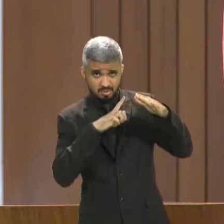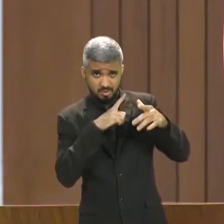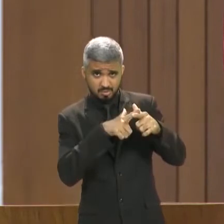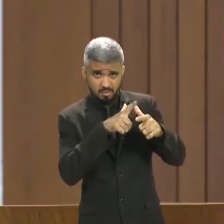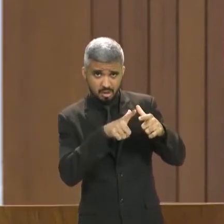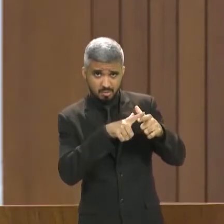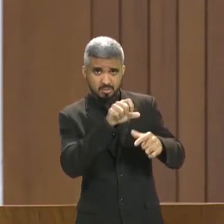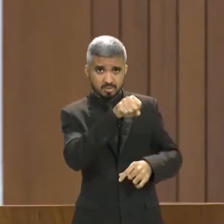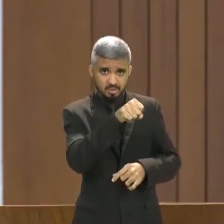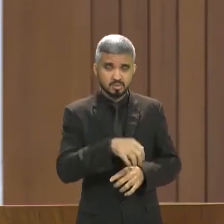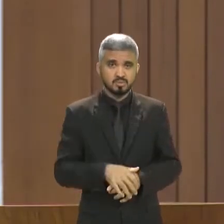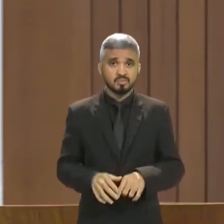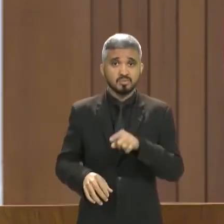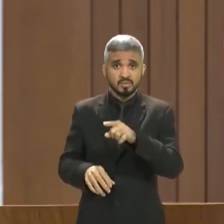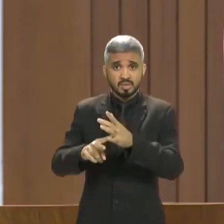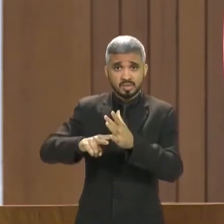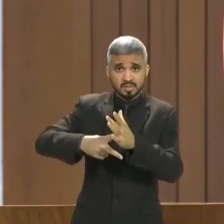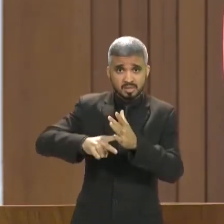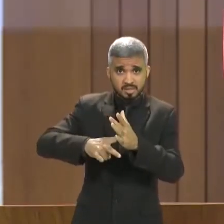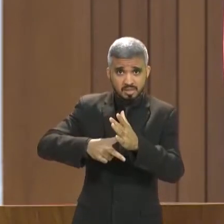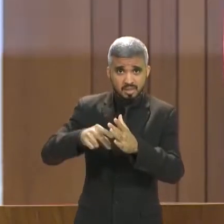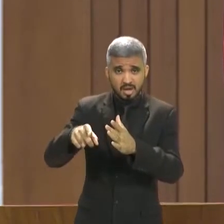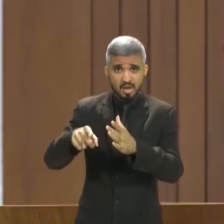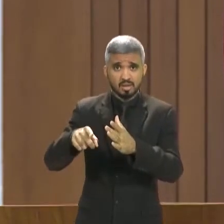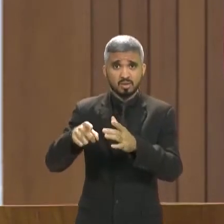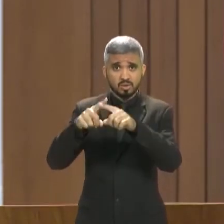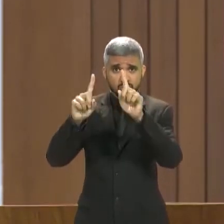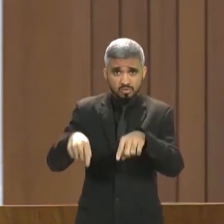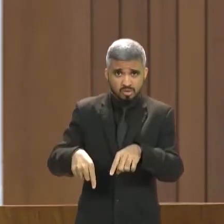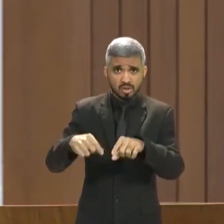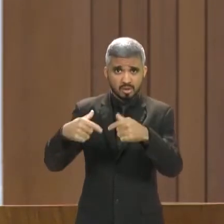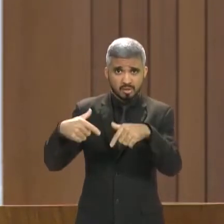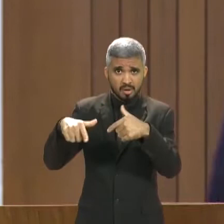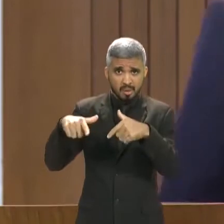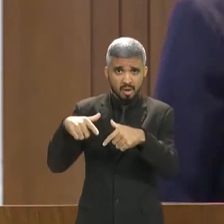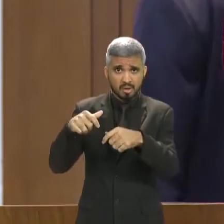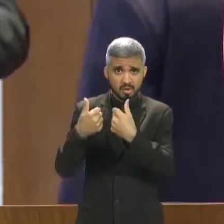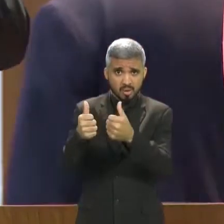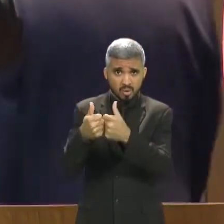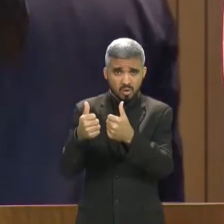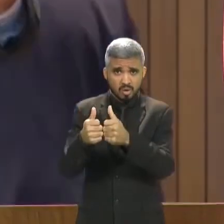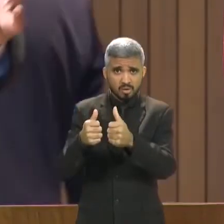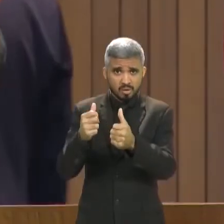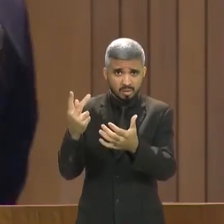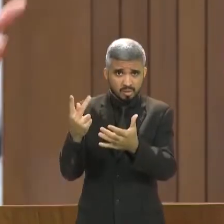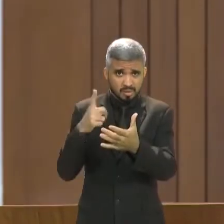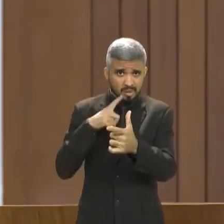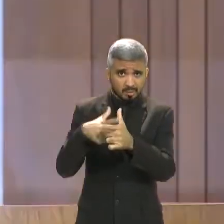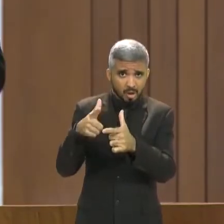sindicato dos rodoviários atravessa problemas também atravessa que que acontece a prefeitura hoje ela se encontra